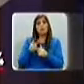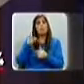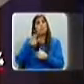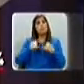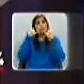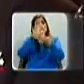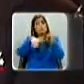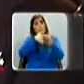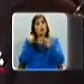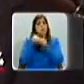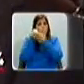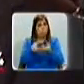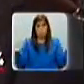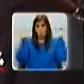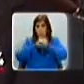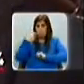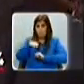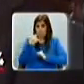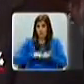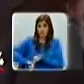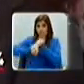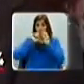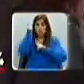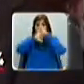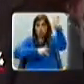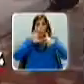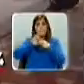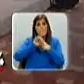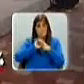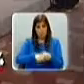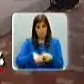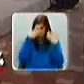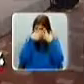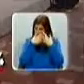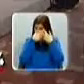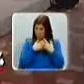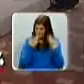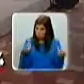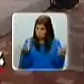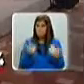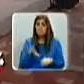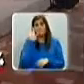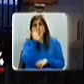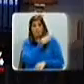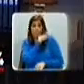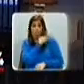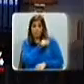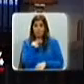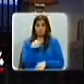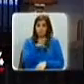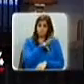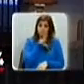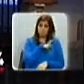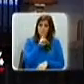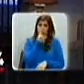comunitário de apoio. O presidente da Associação Industrial do Minho tem dúvidas. Quando me faz a pergunta, tenho sempre receio em responder à